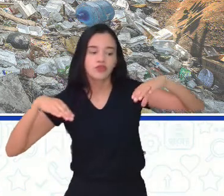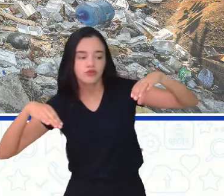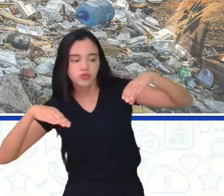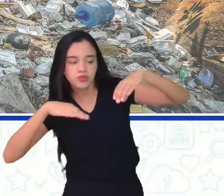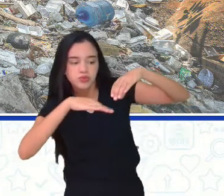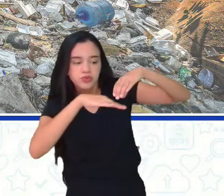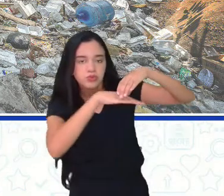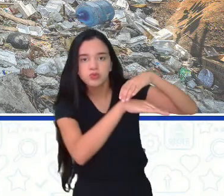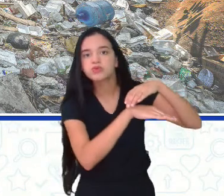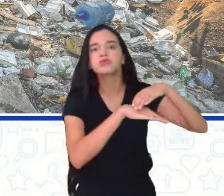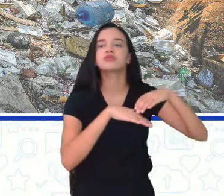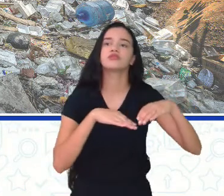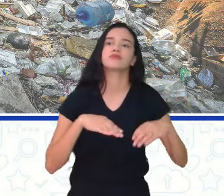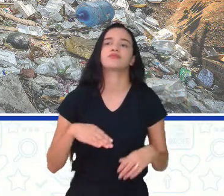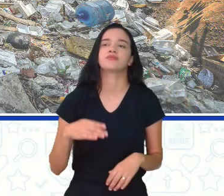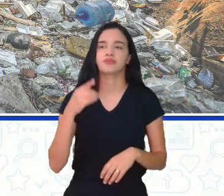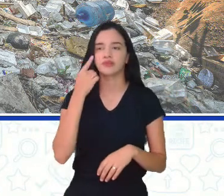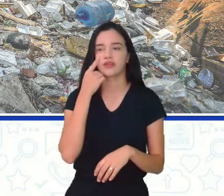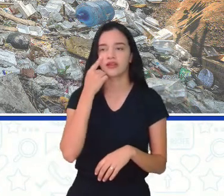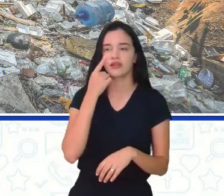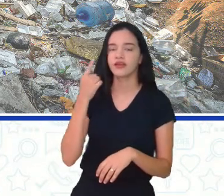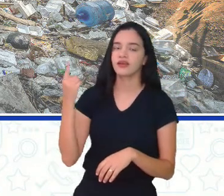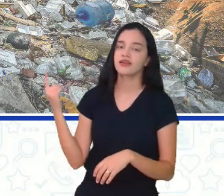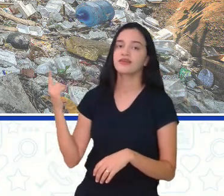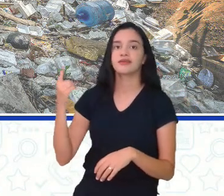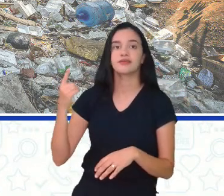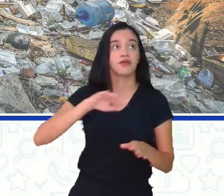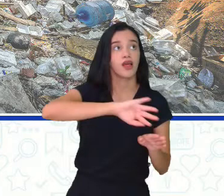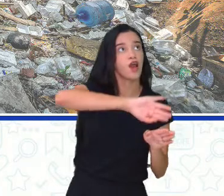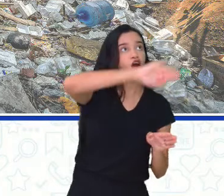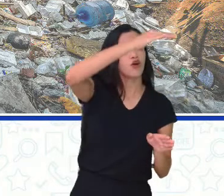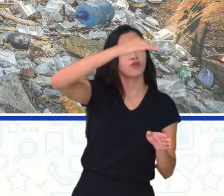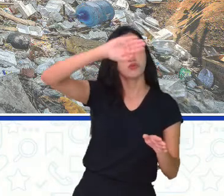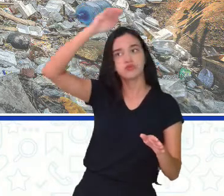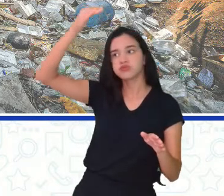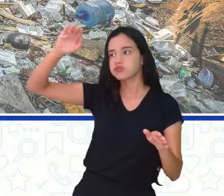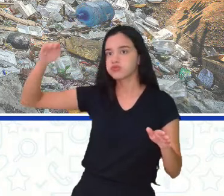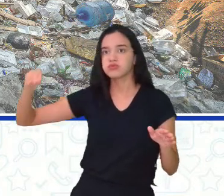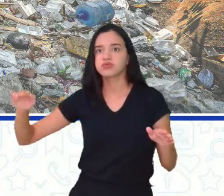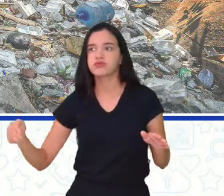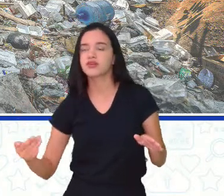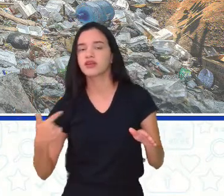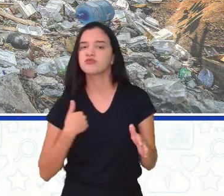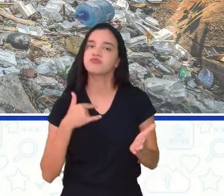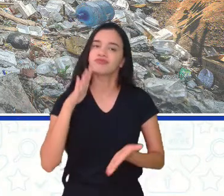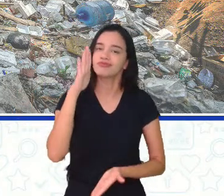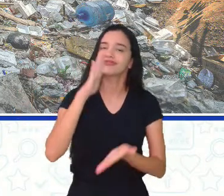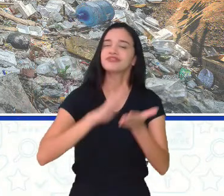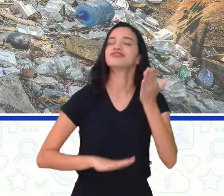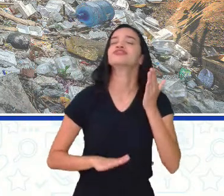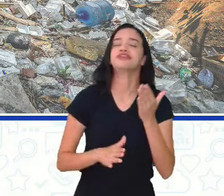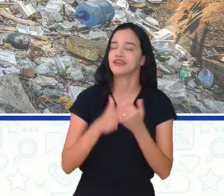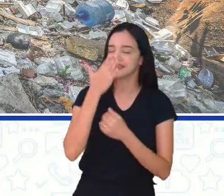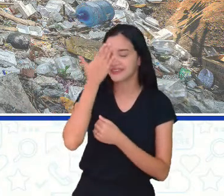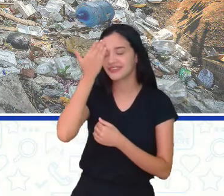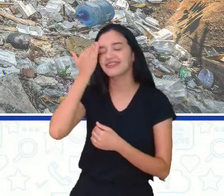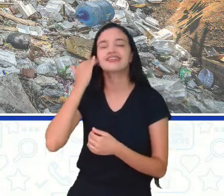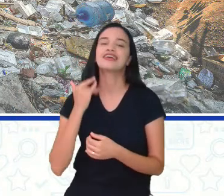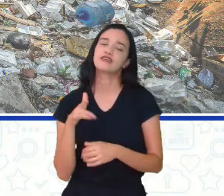ali, chegando nas Serras das Russas. O professor Luciano já fez essa viagem que eu sei. Olha